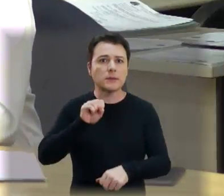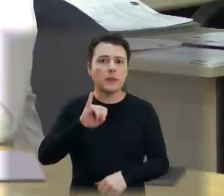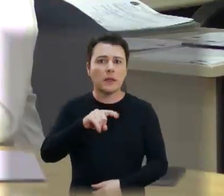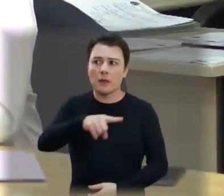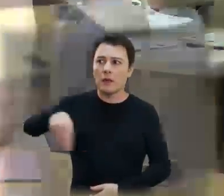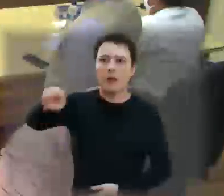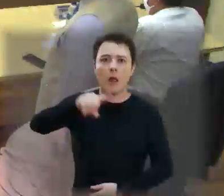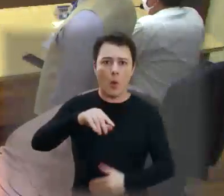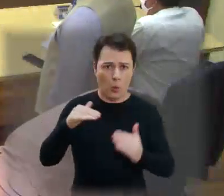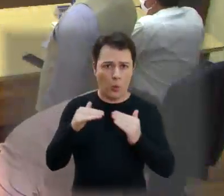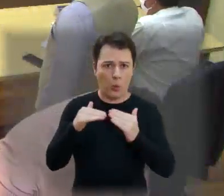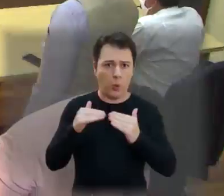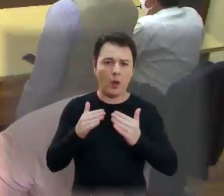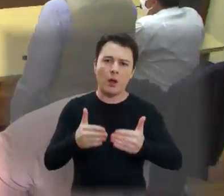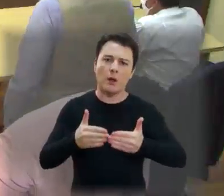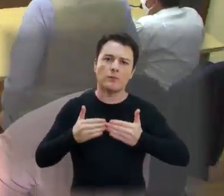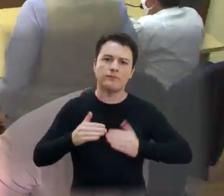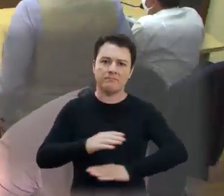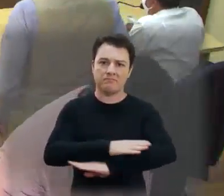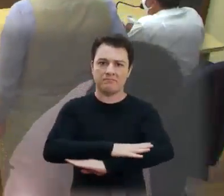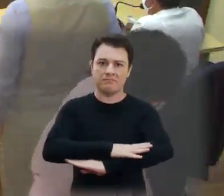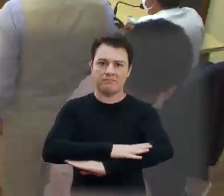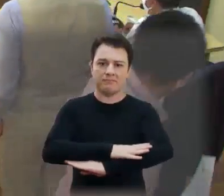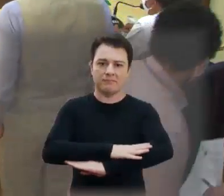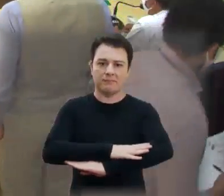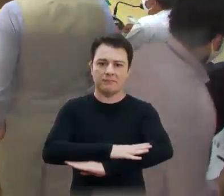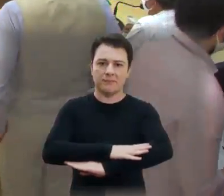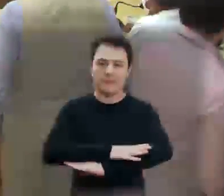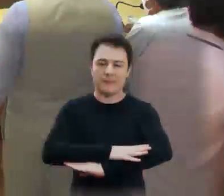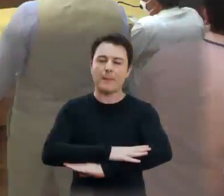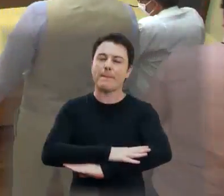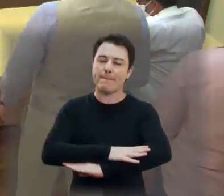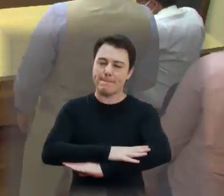Os vereadores que estiverem de acordo, permaneçam como estão.